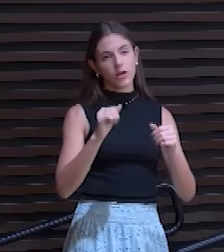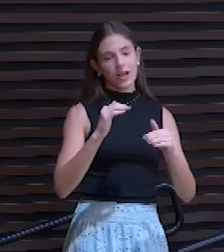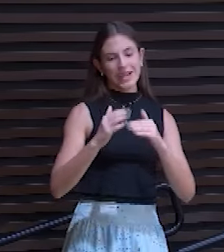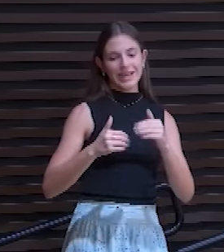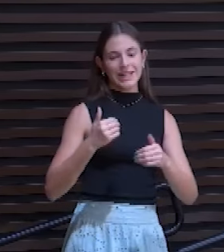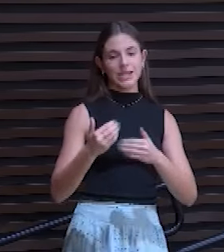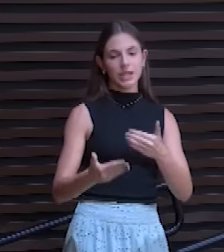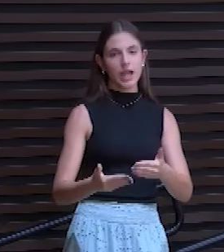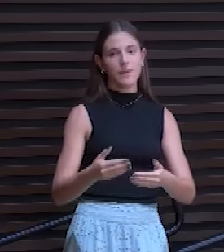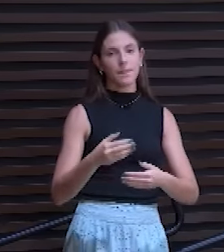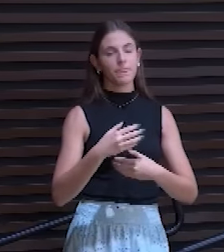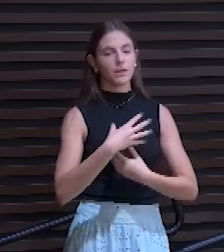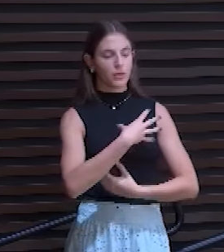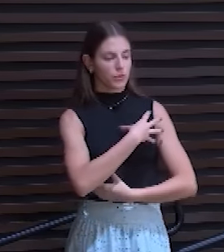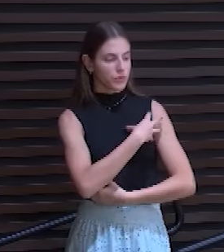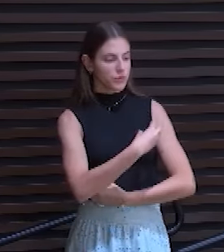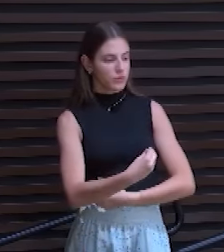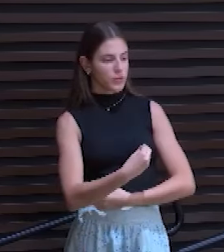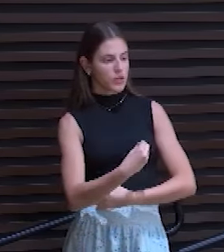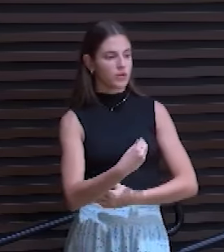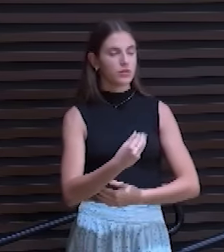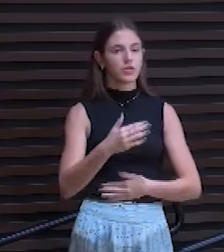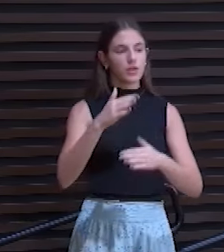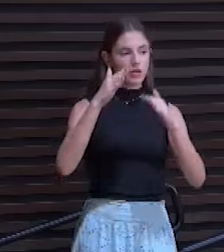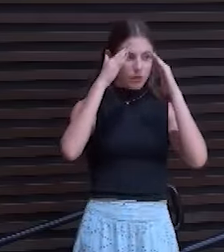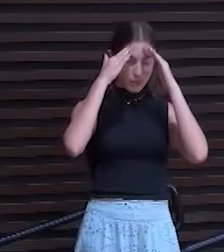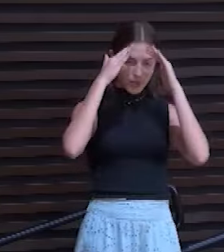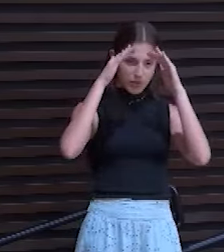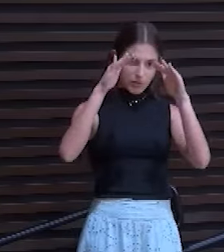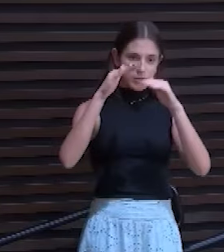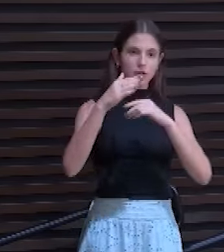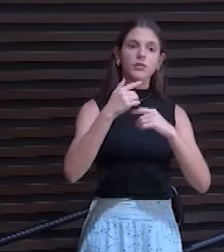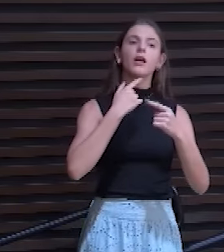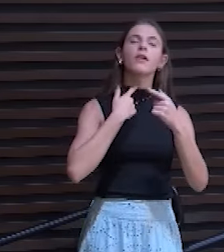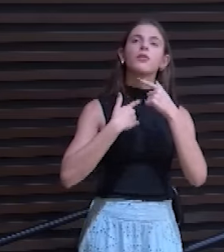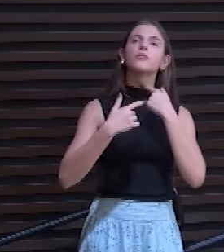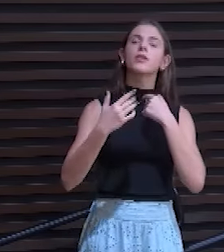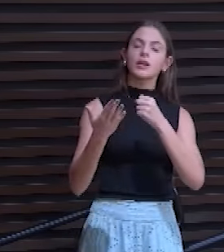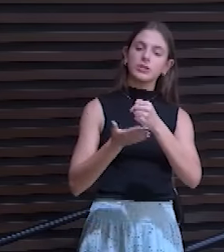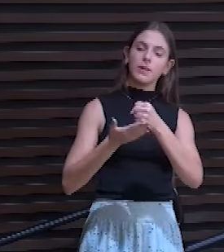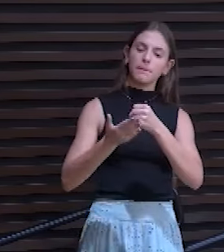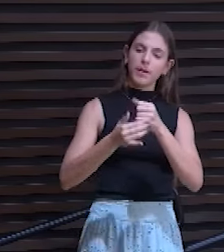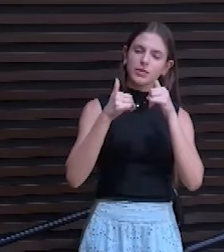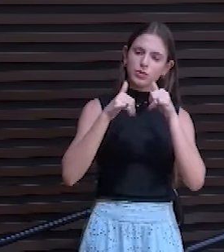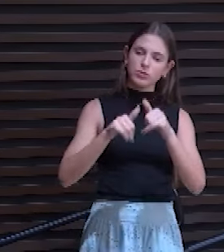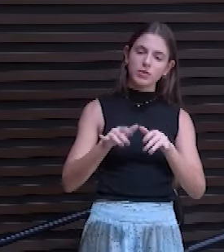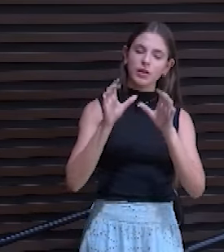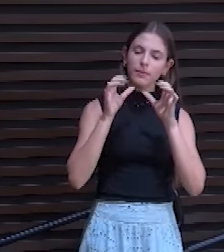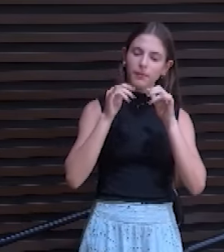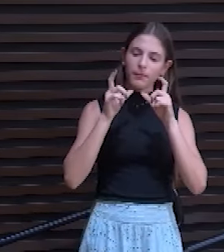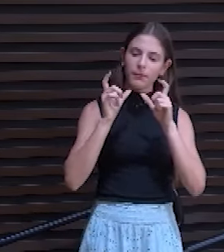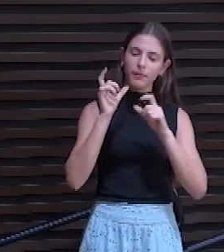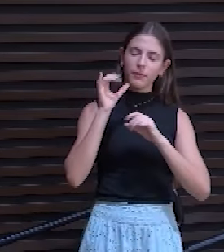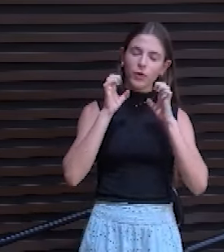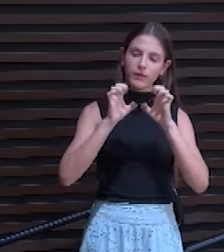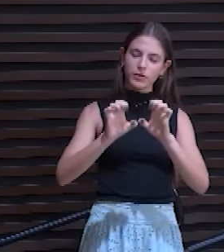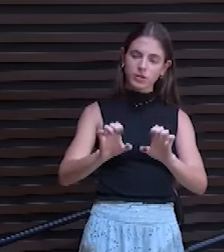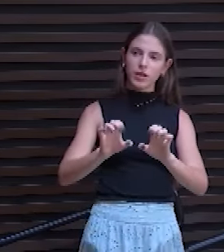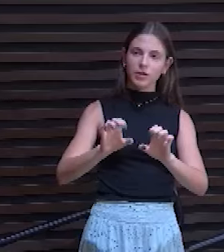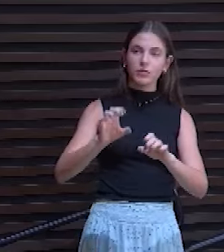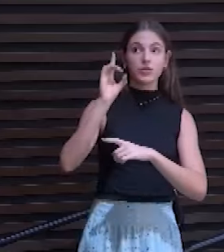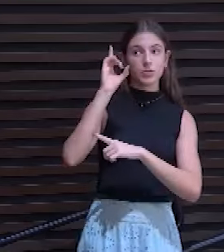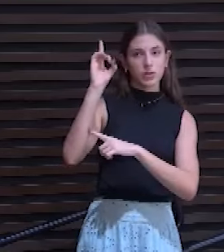para representar a mensagem, os métodos e o caráter daquele a quem seus filhos pertencem?